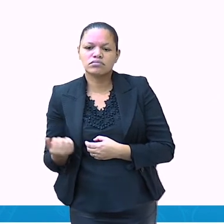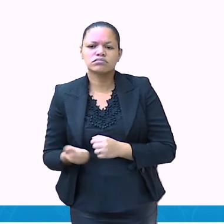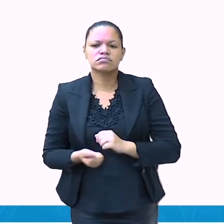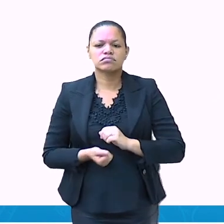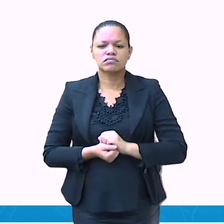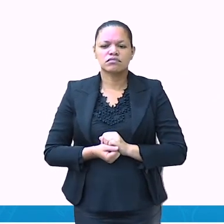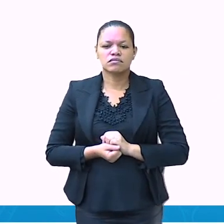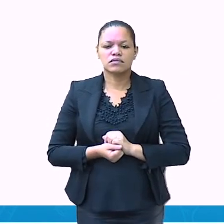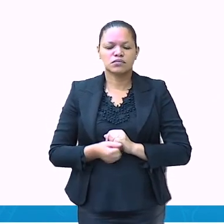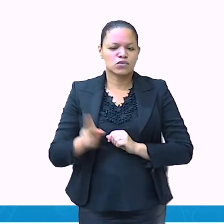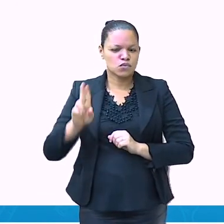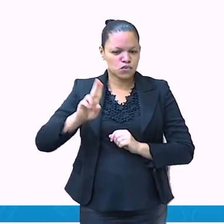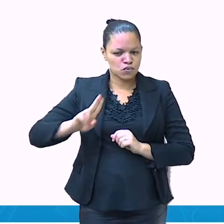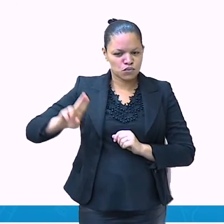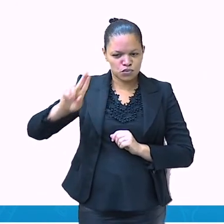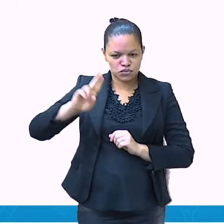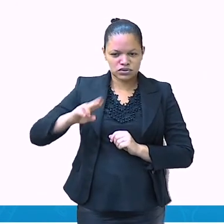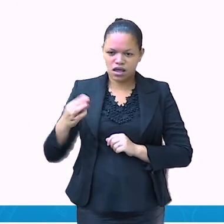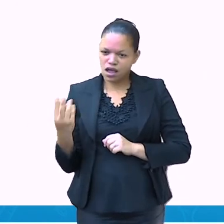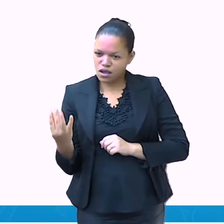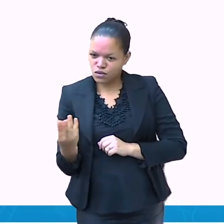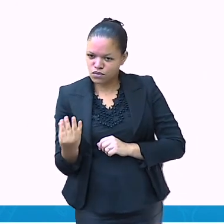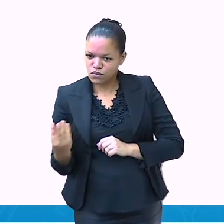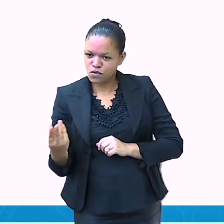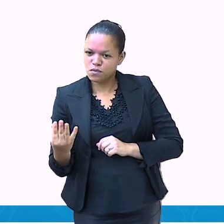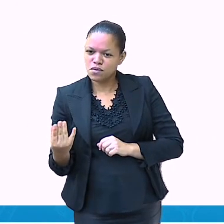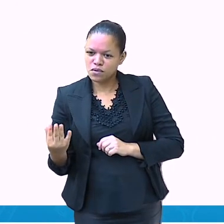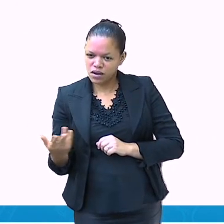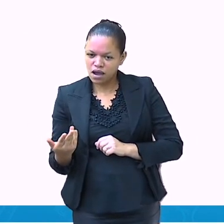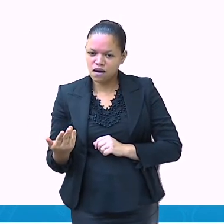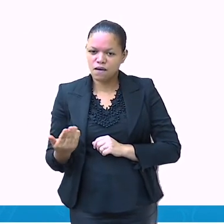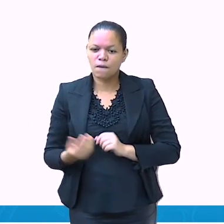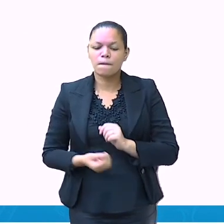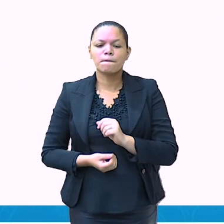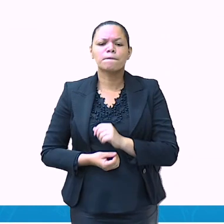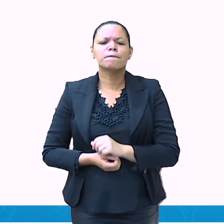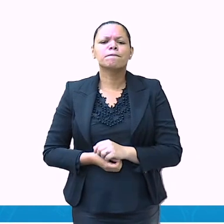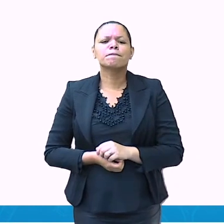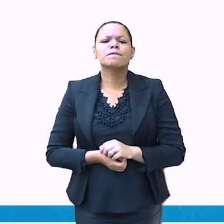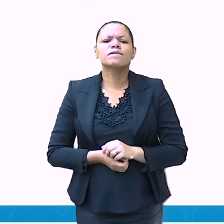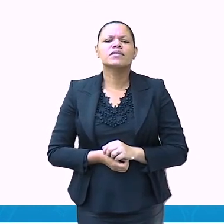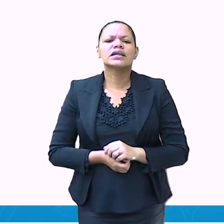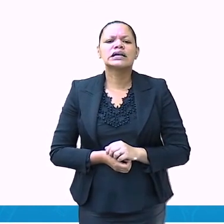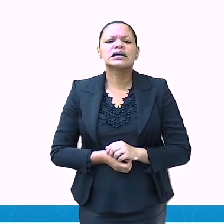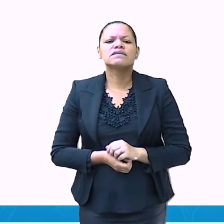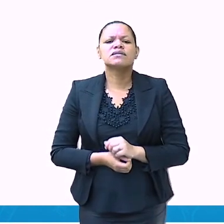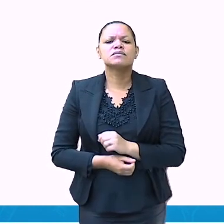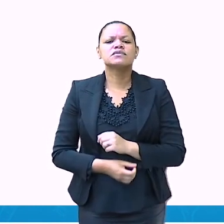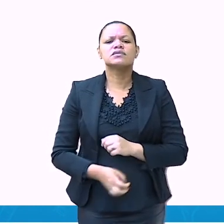wait a second, nós usaremos o we,